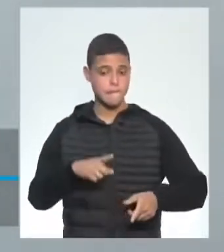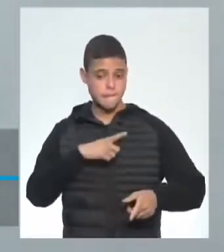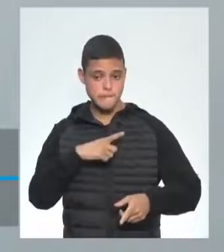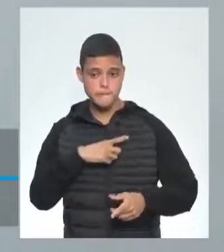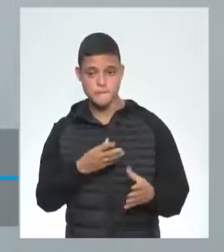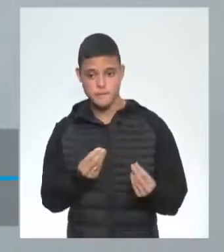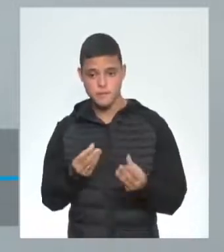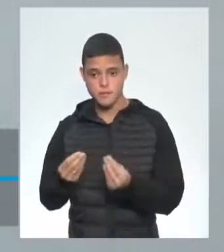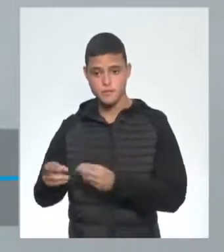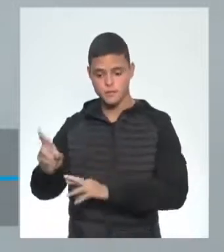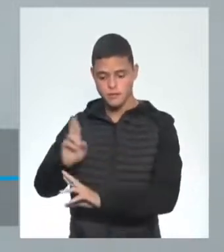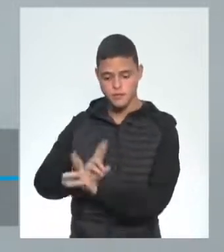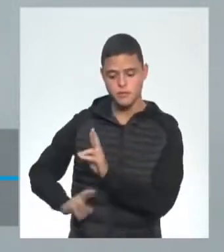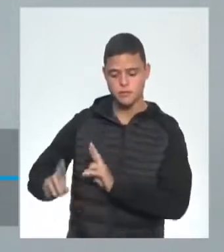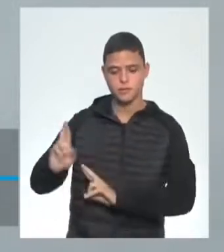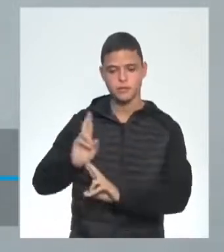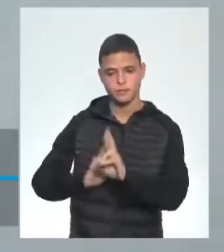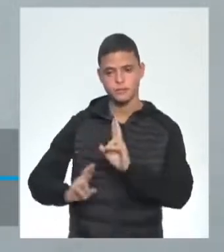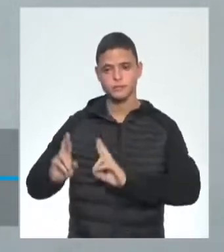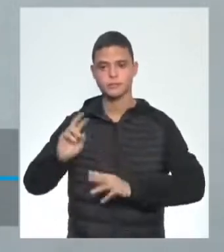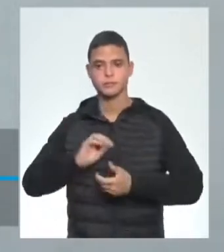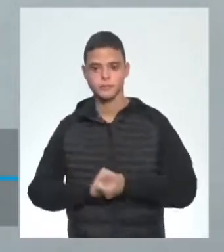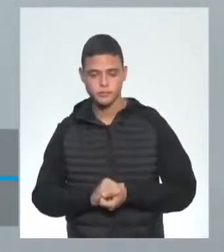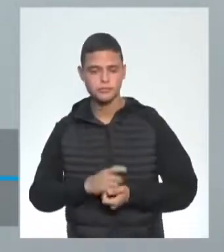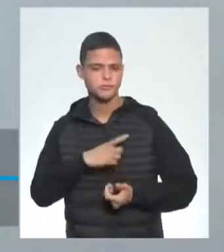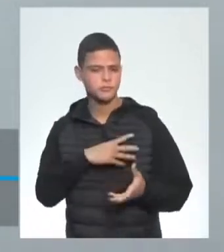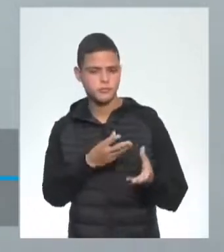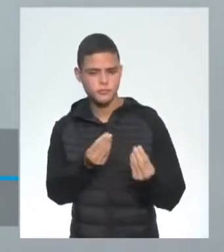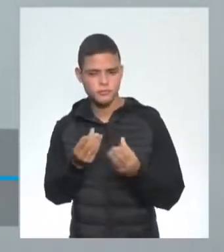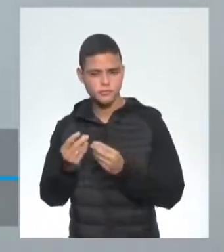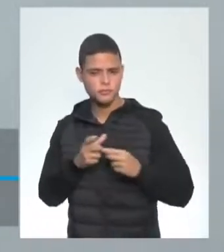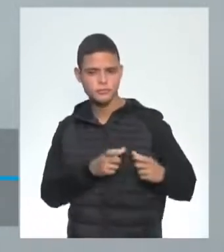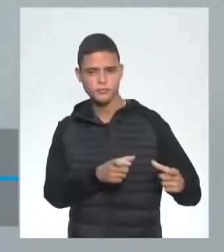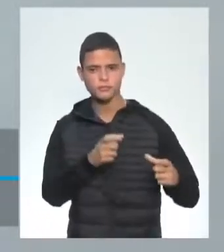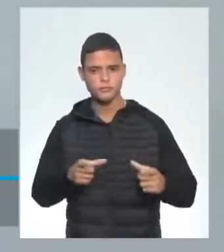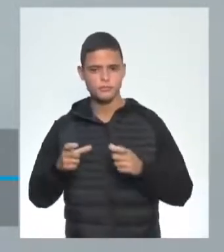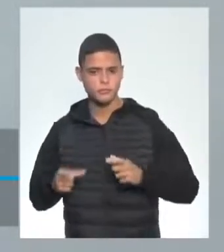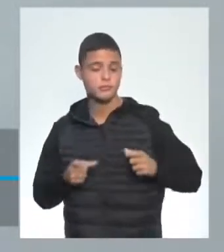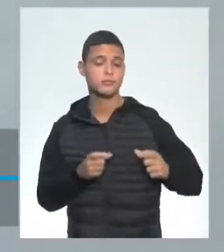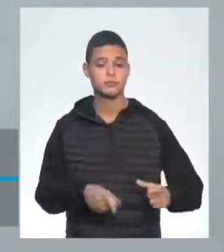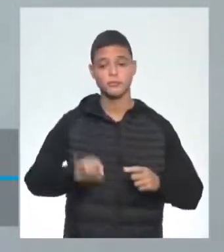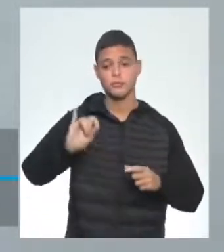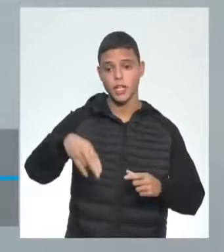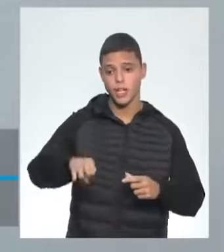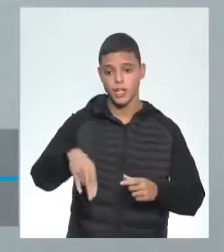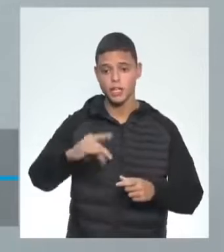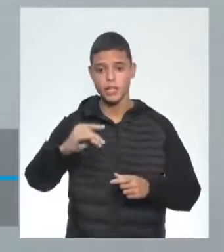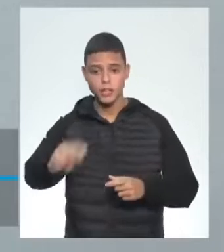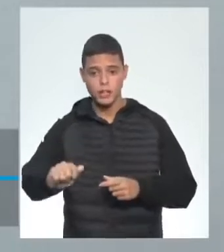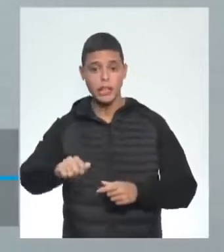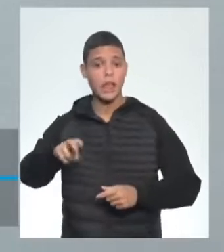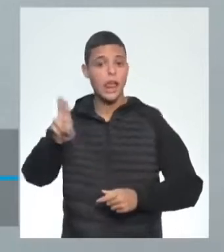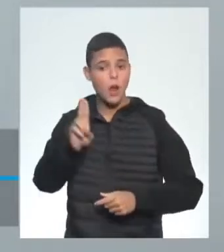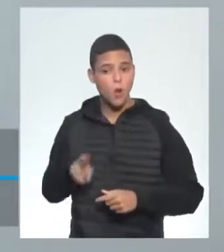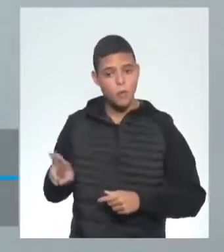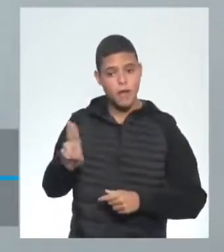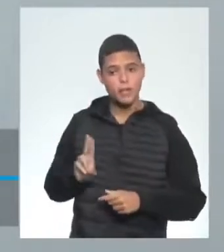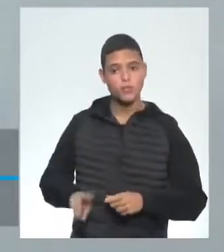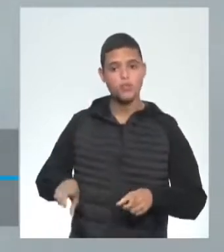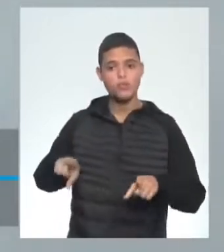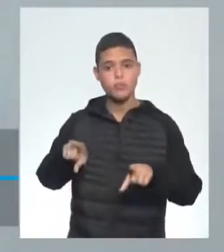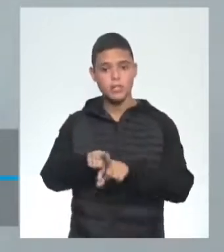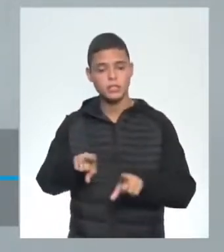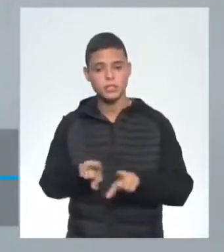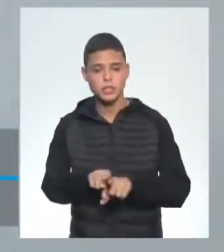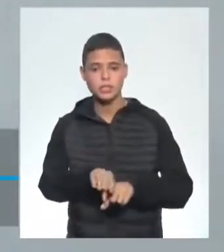de aluninho aqui falando para a gente. Mas tem bastante lugar. Aqui. O Abner fala Santos, Ubatuba que aparece. Vocês sabem o